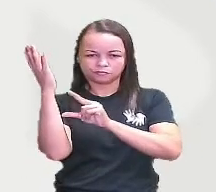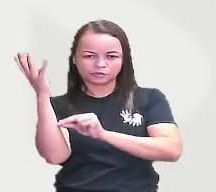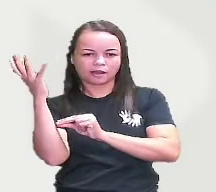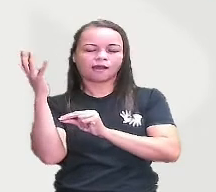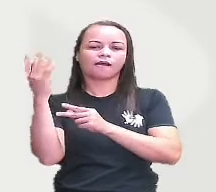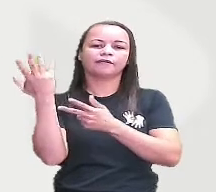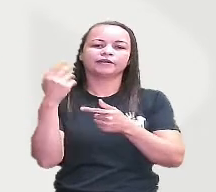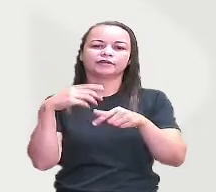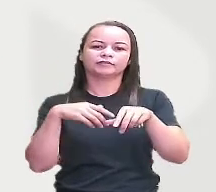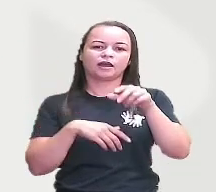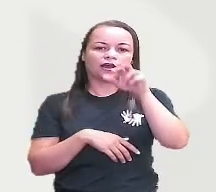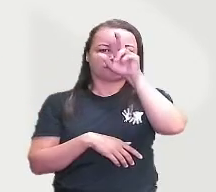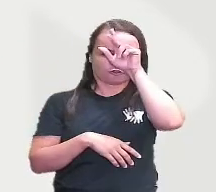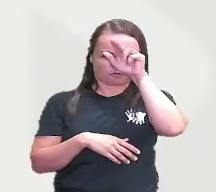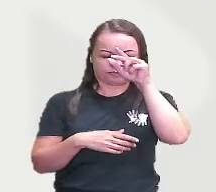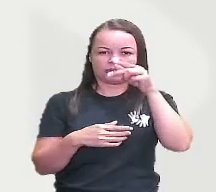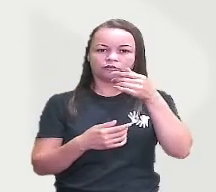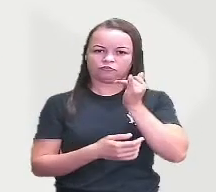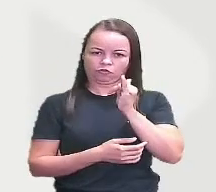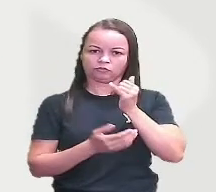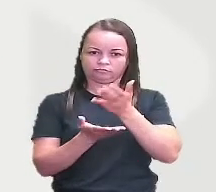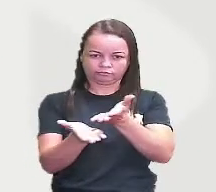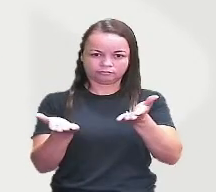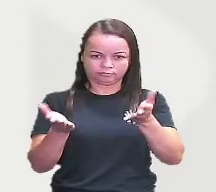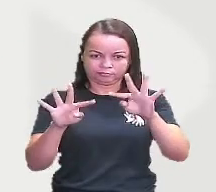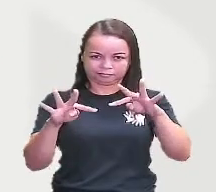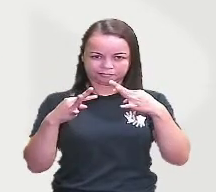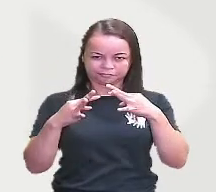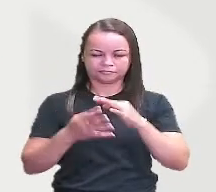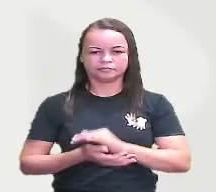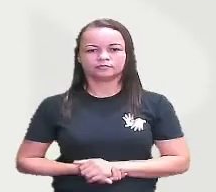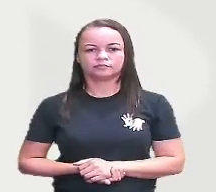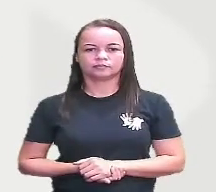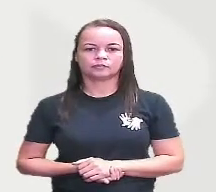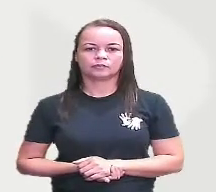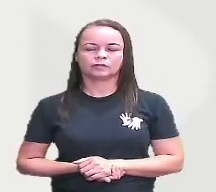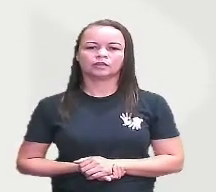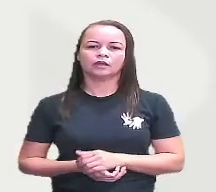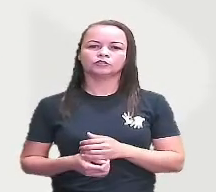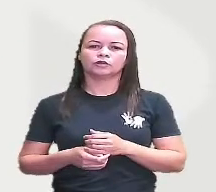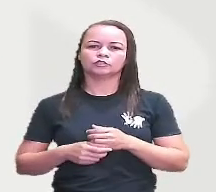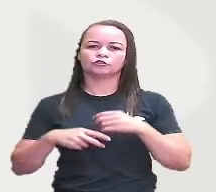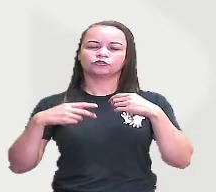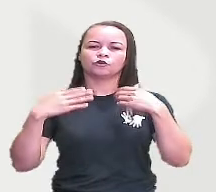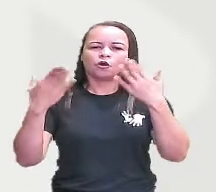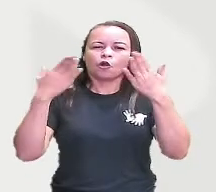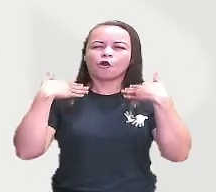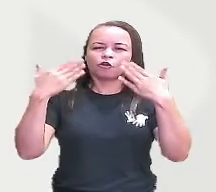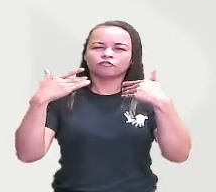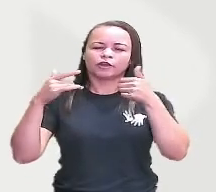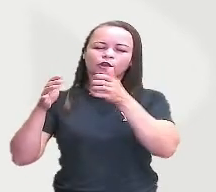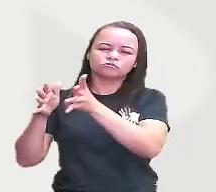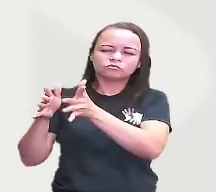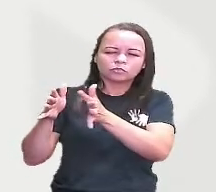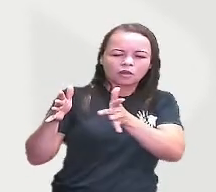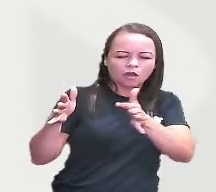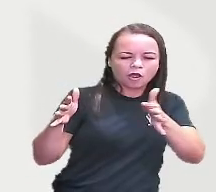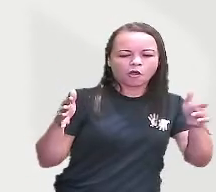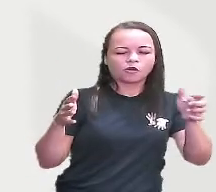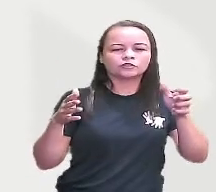Vou contar para vocês, presta bem atenção. Durante todo o verão, a cigarra passou